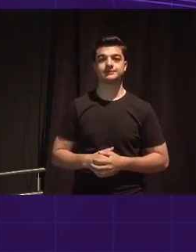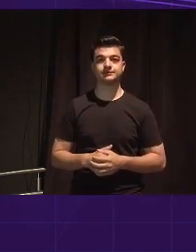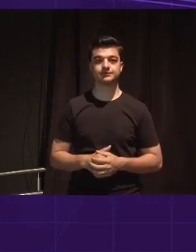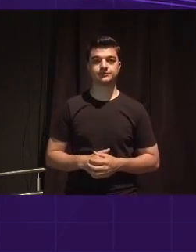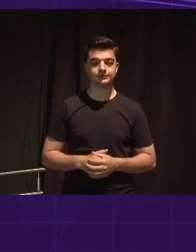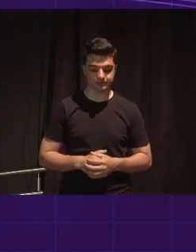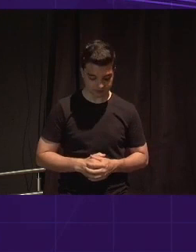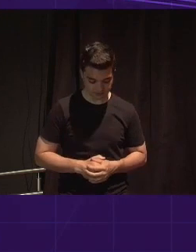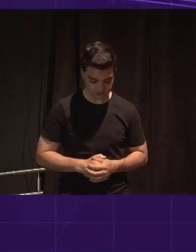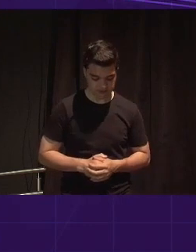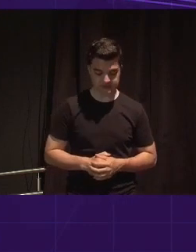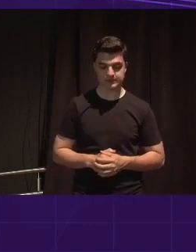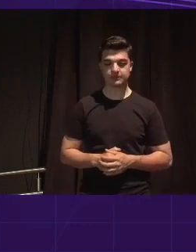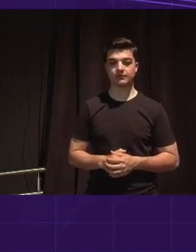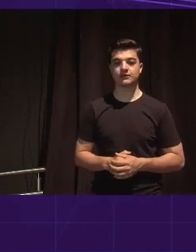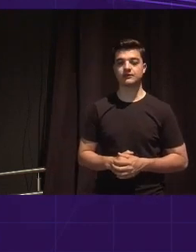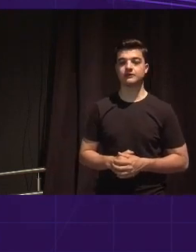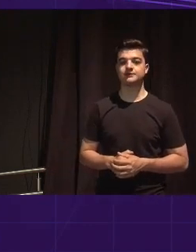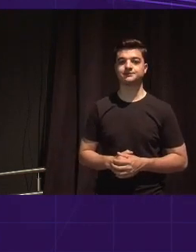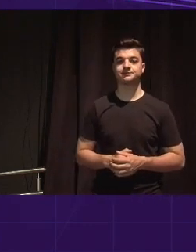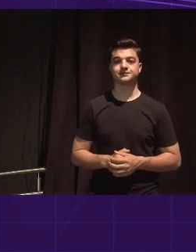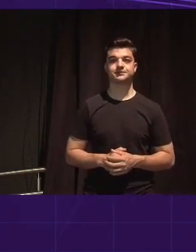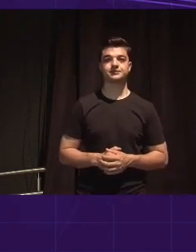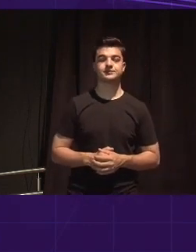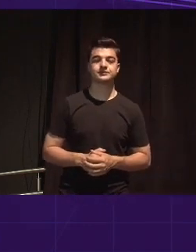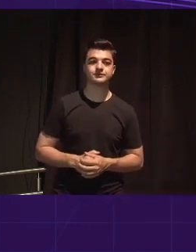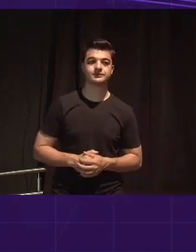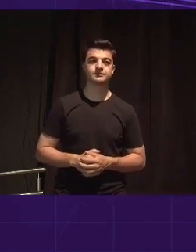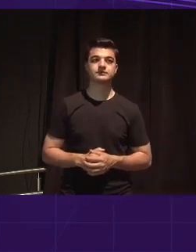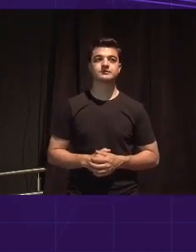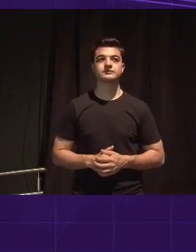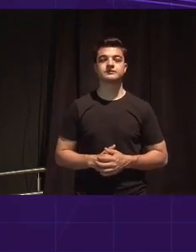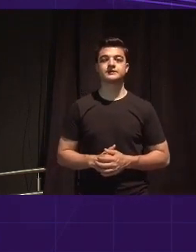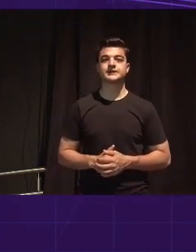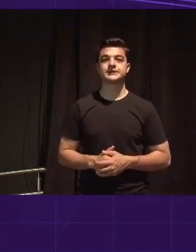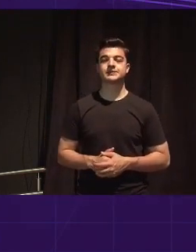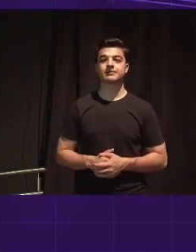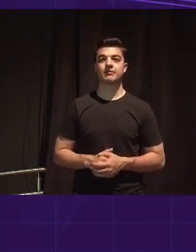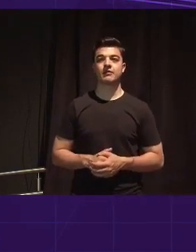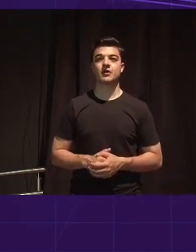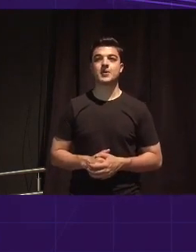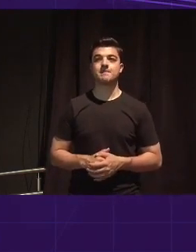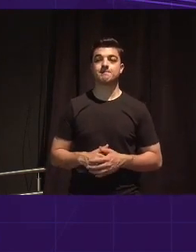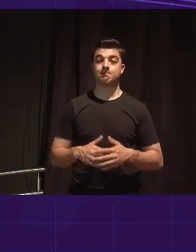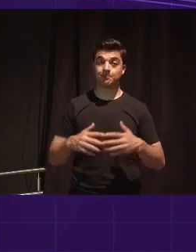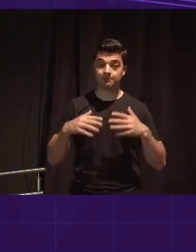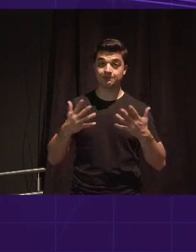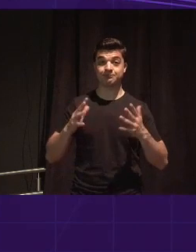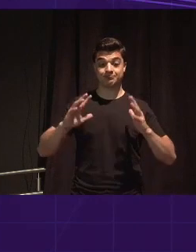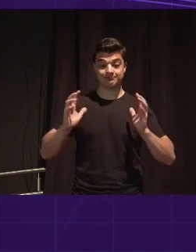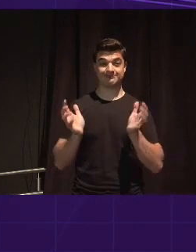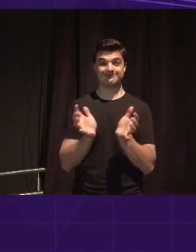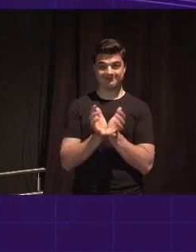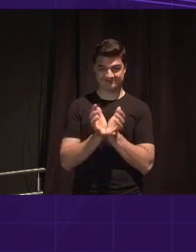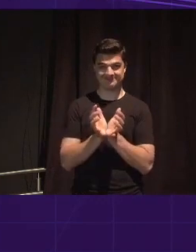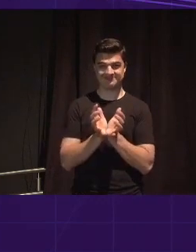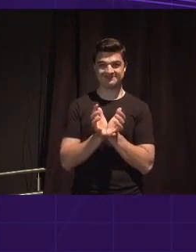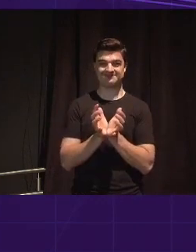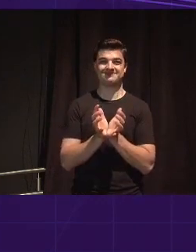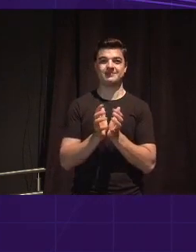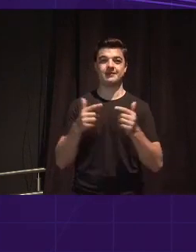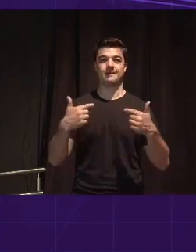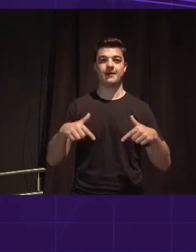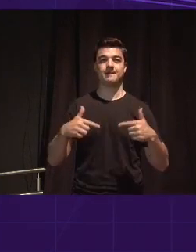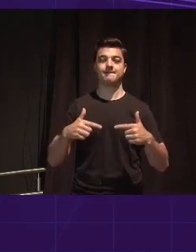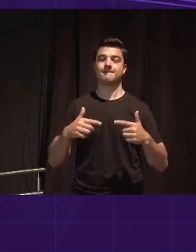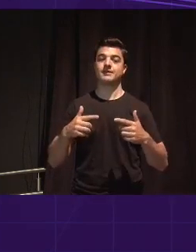aí, aproveitando, né, um pouquinho do que a Ju falou, a gente resolveu usar aí todos os superpoderes, né? E é muito